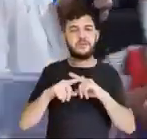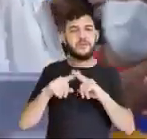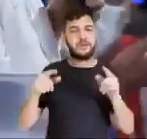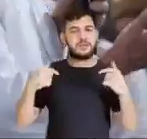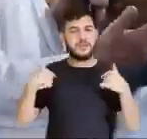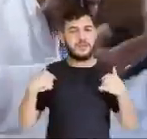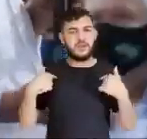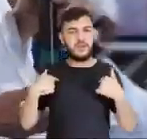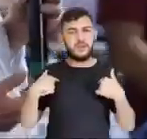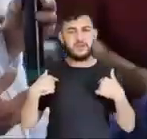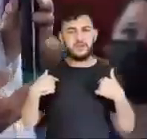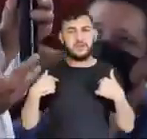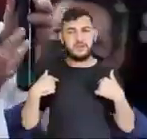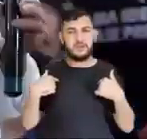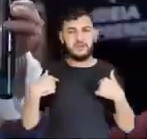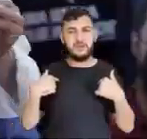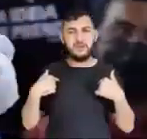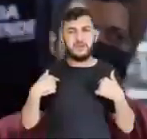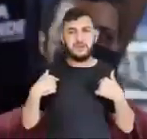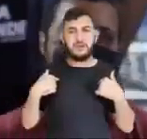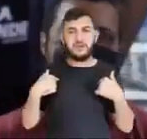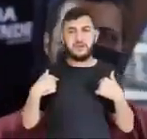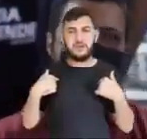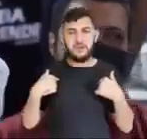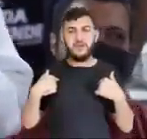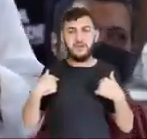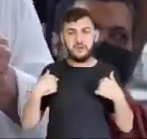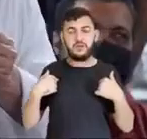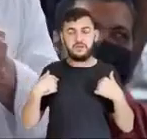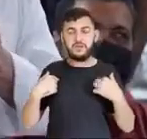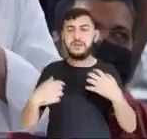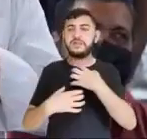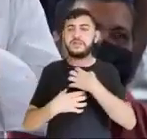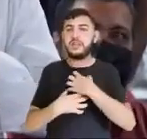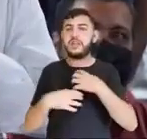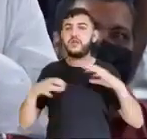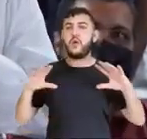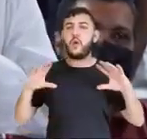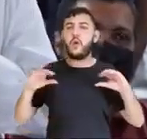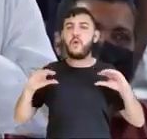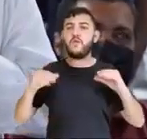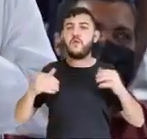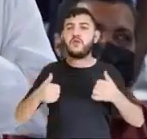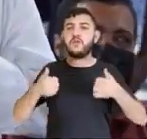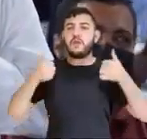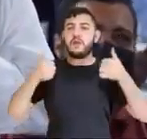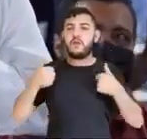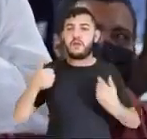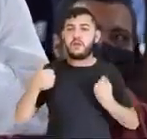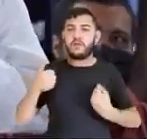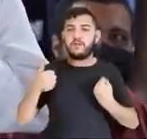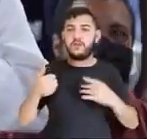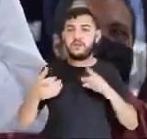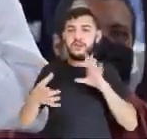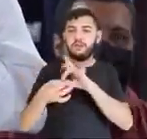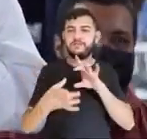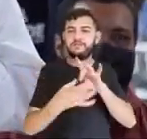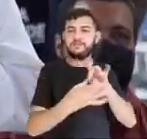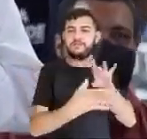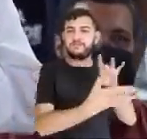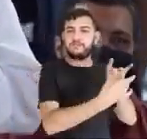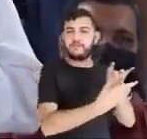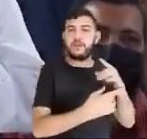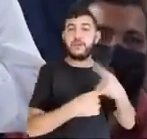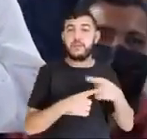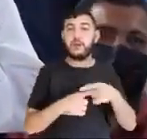ao invés de fazer isso, eu me sinto mais confortável aqui com vocês, porque eu já passei o que vocês